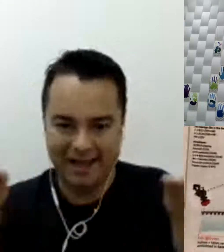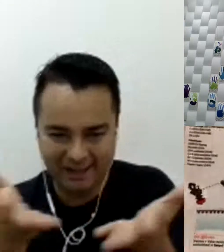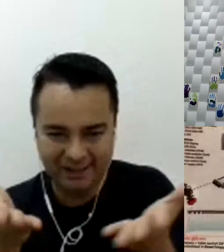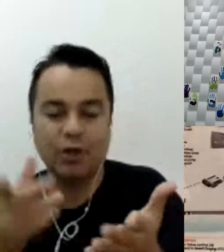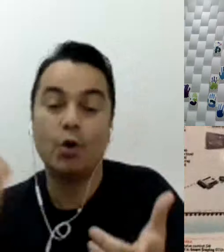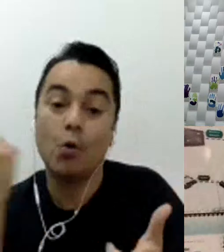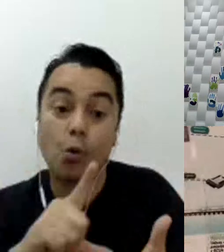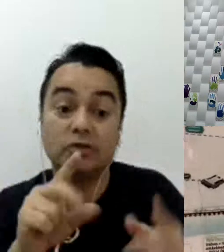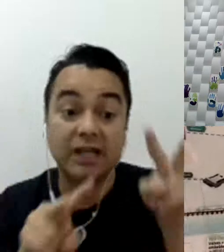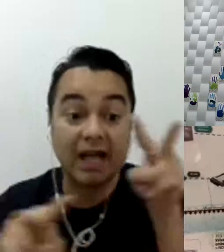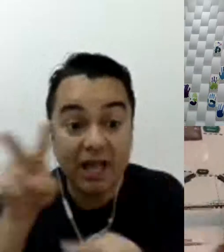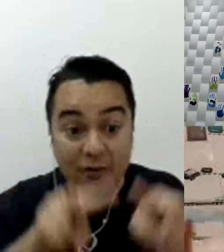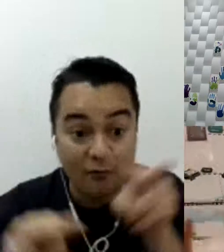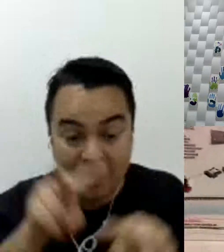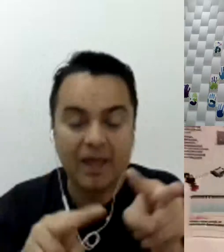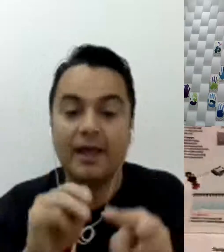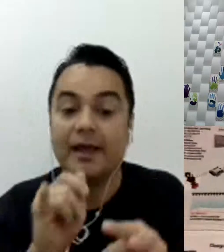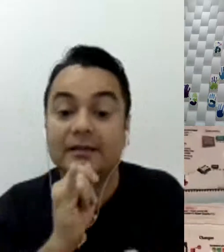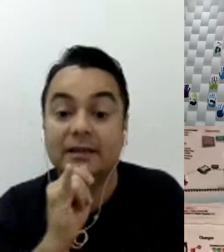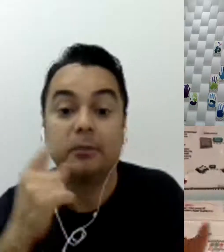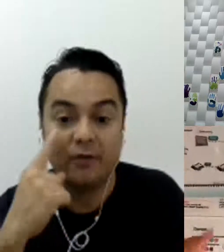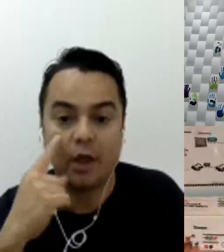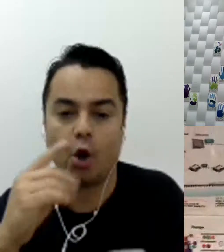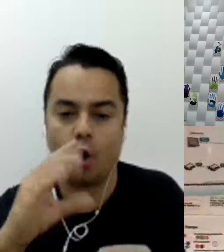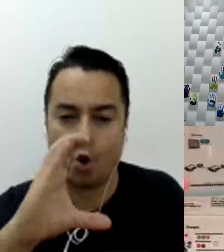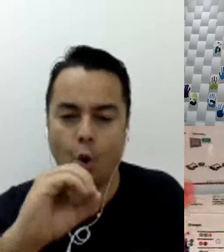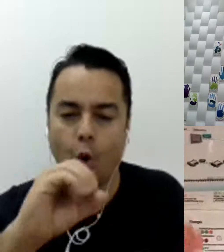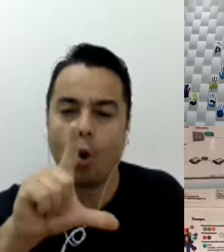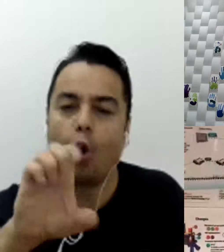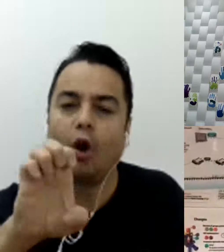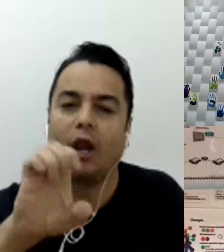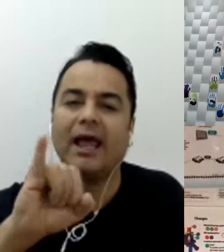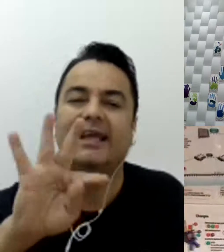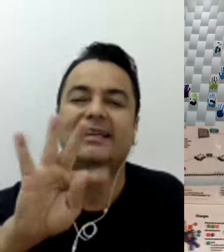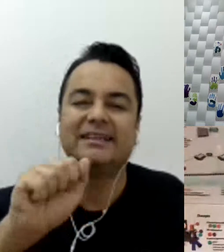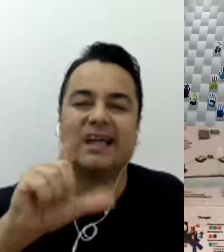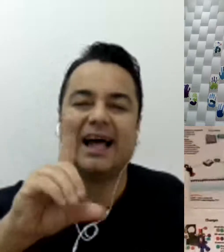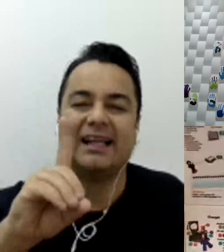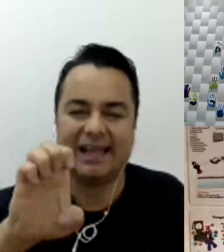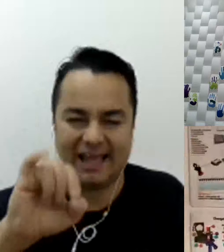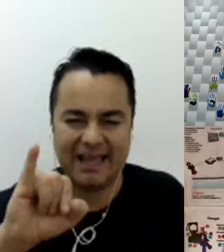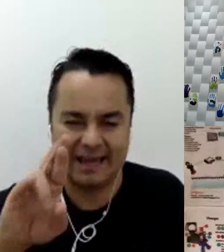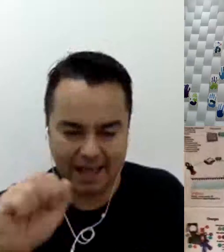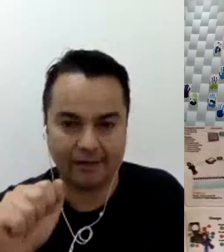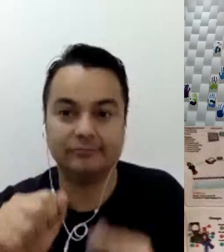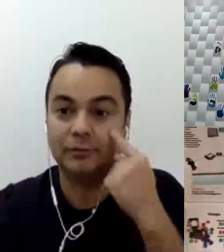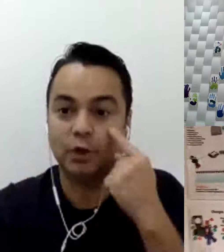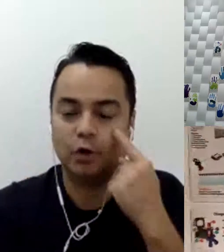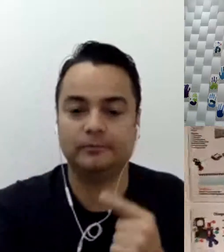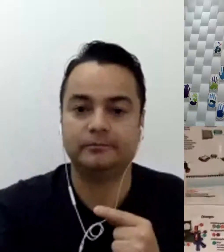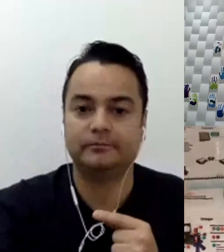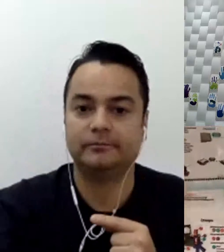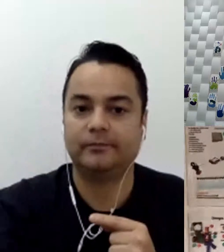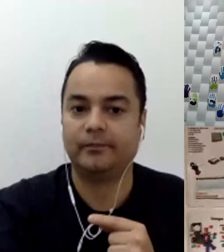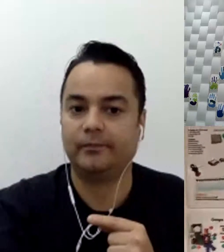ver, né, isso aqui é uma colheitadeira, onde a gente está fazendo a parte